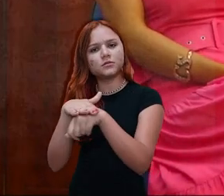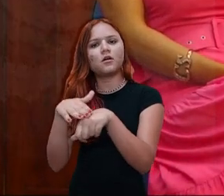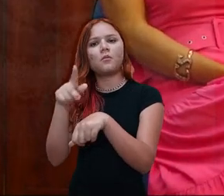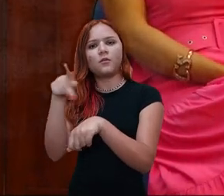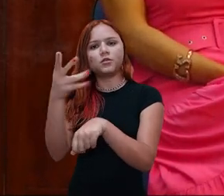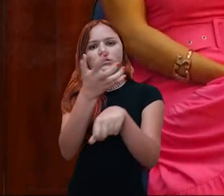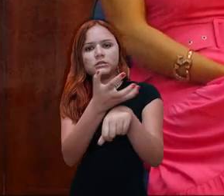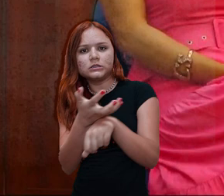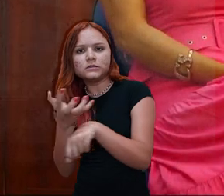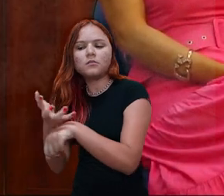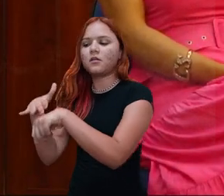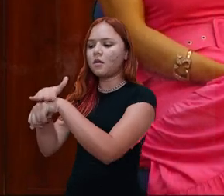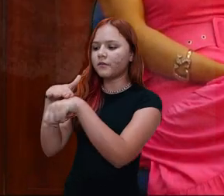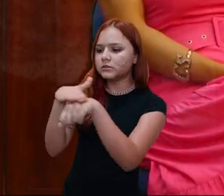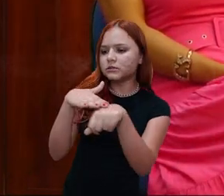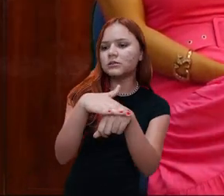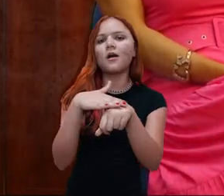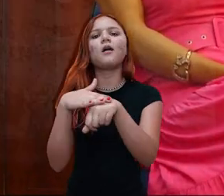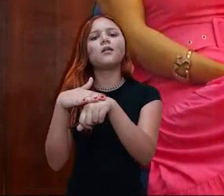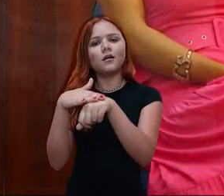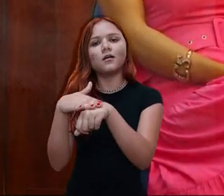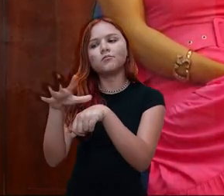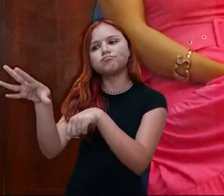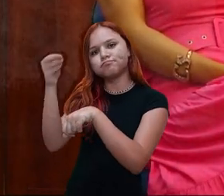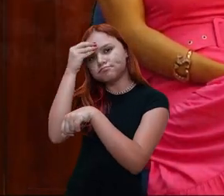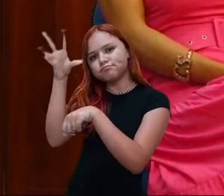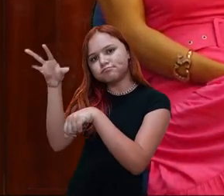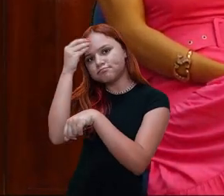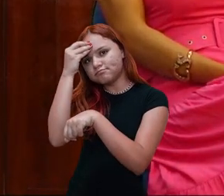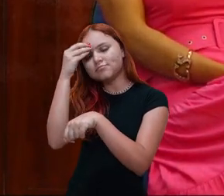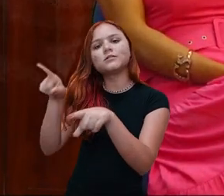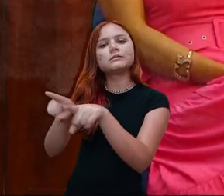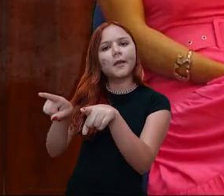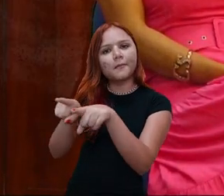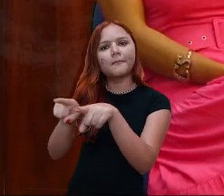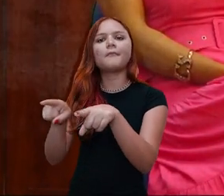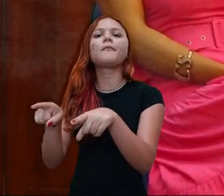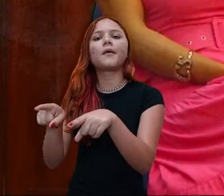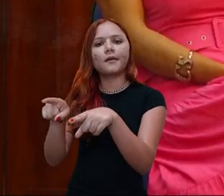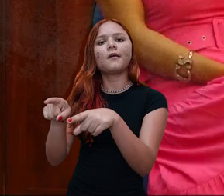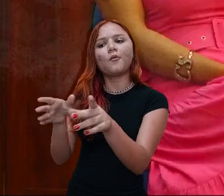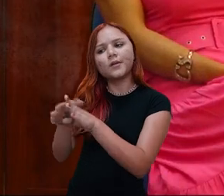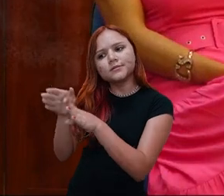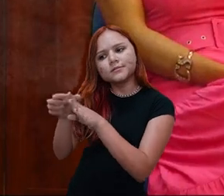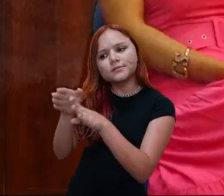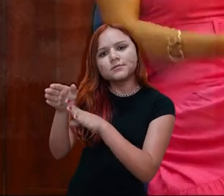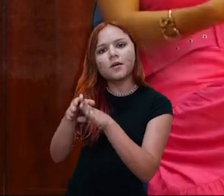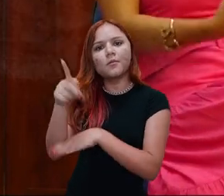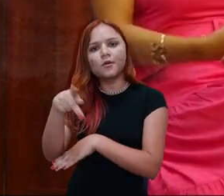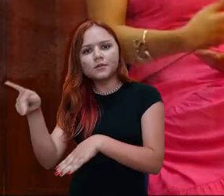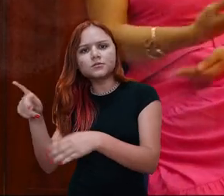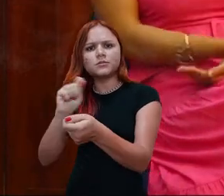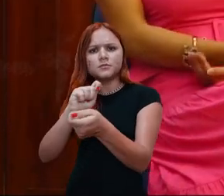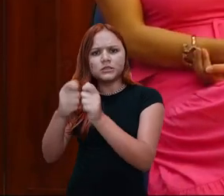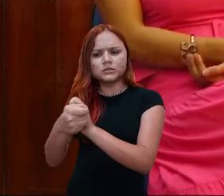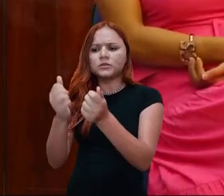aluno, oferecer ajuda, se precisar entrar com uma situação de adaptações curriculares, prestar